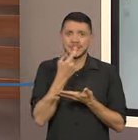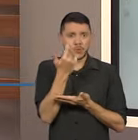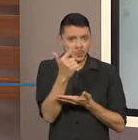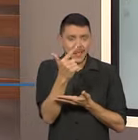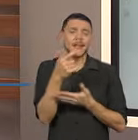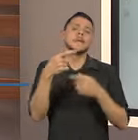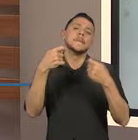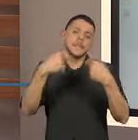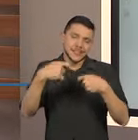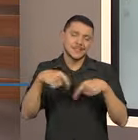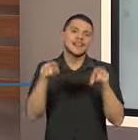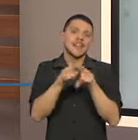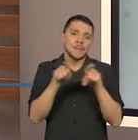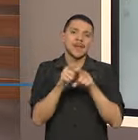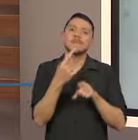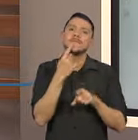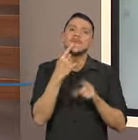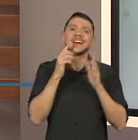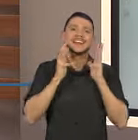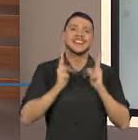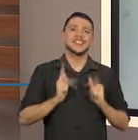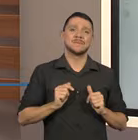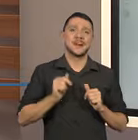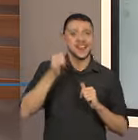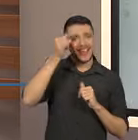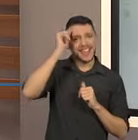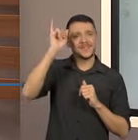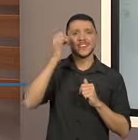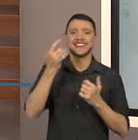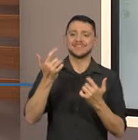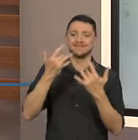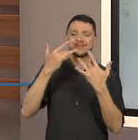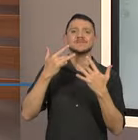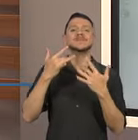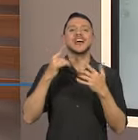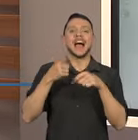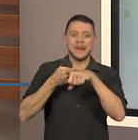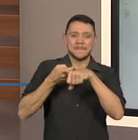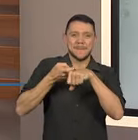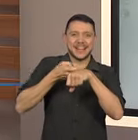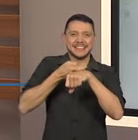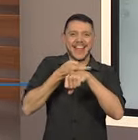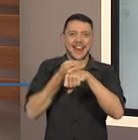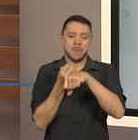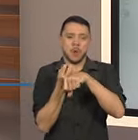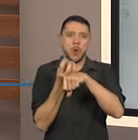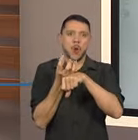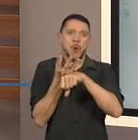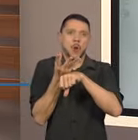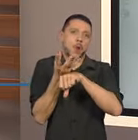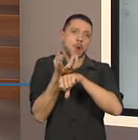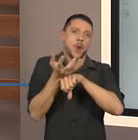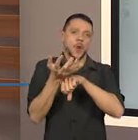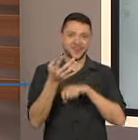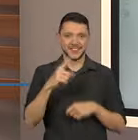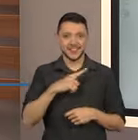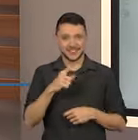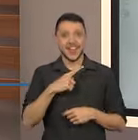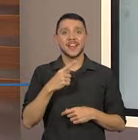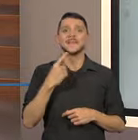dele. Para quê? Para aquilo não fermentar e não alimentar bactérias. A nossa saliva protege o nosso corpo,